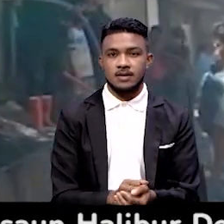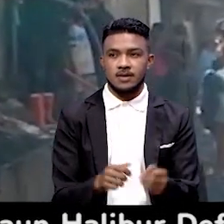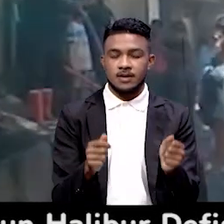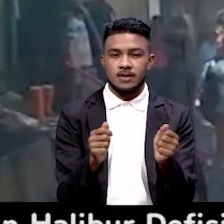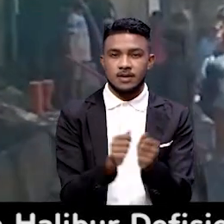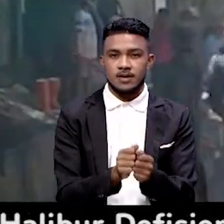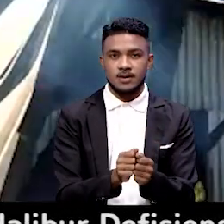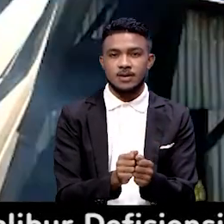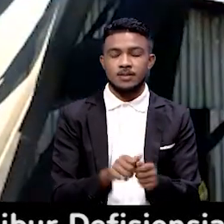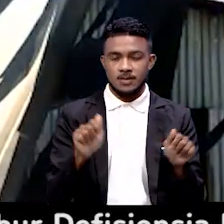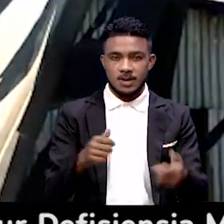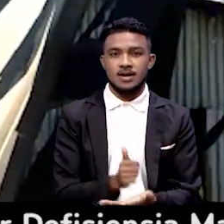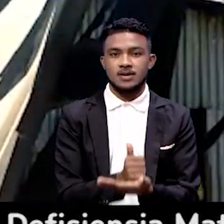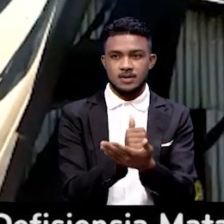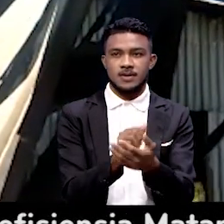sira el apoi